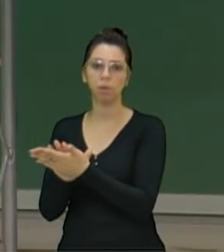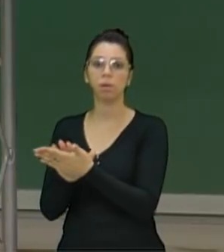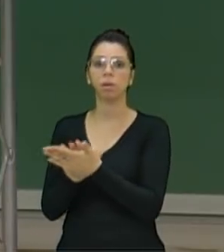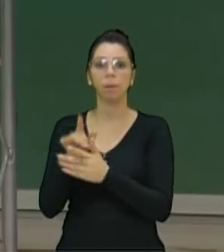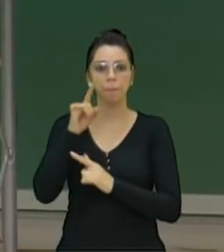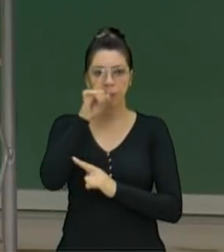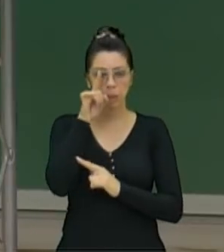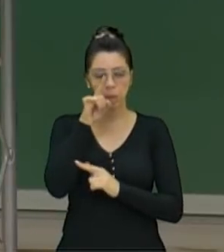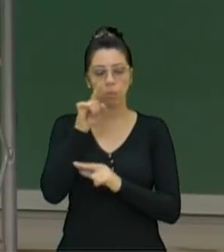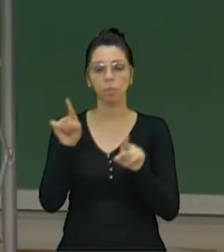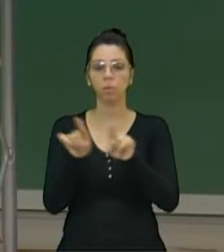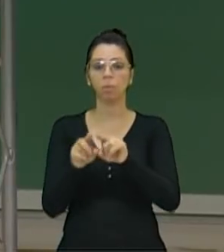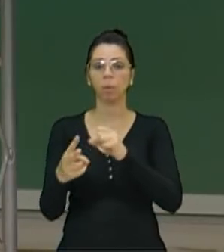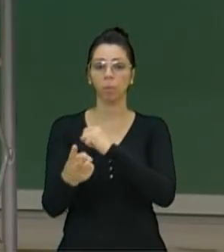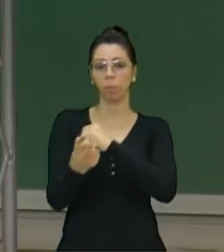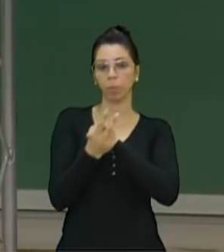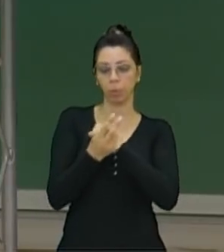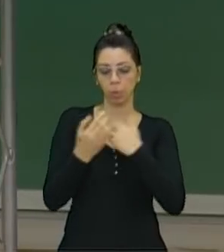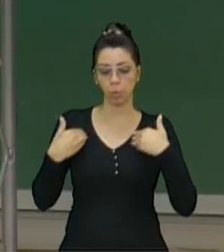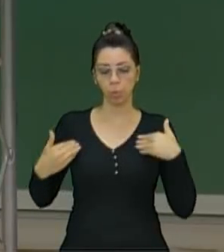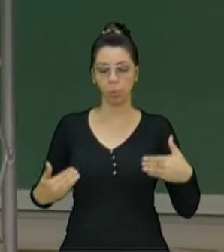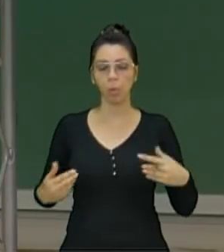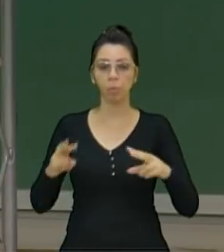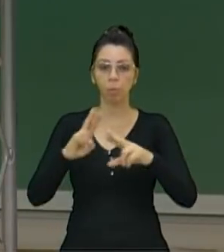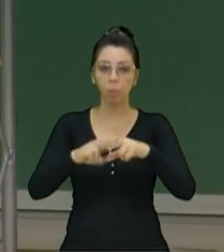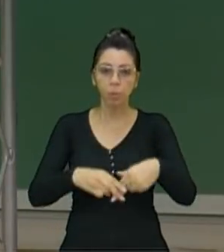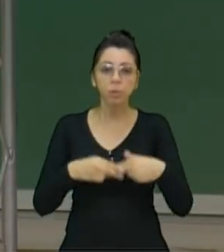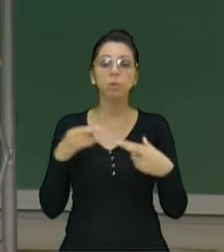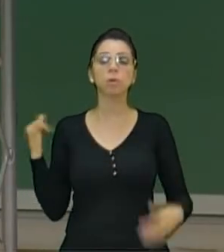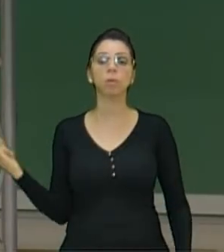organismo. Por isso que ela é tão importante, para atuar no